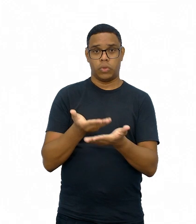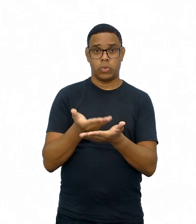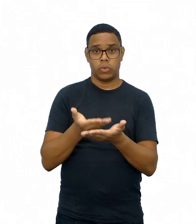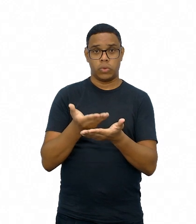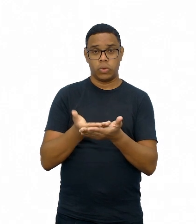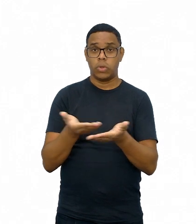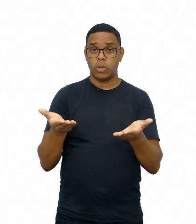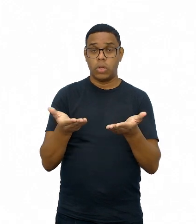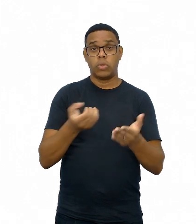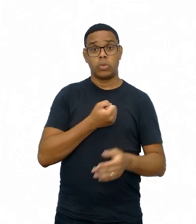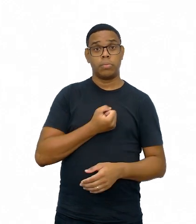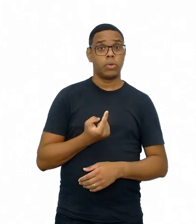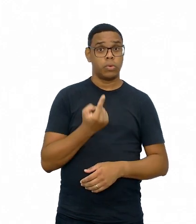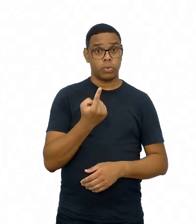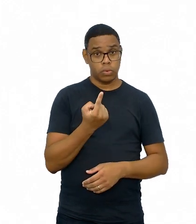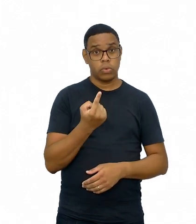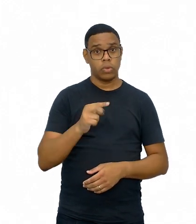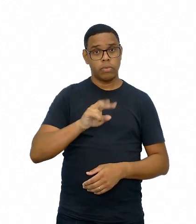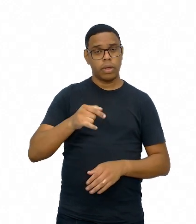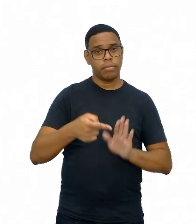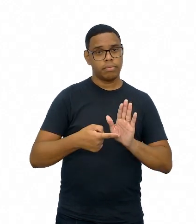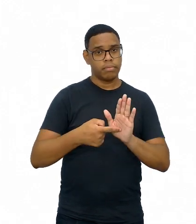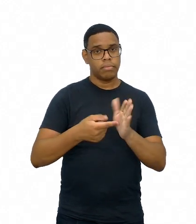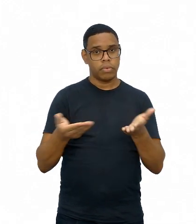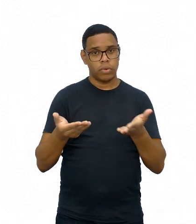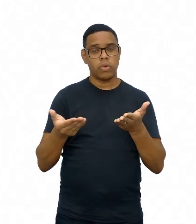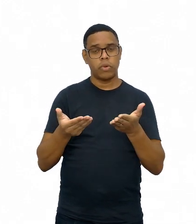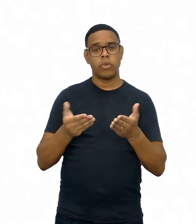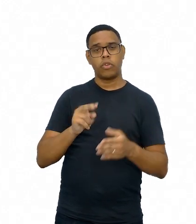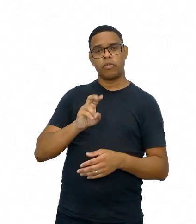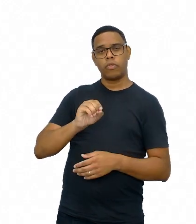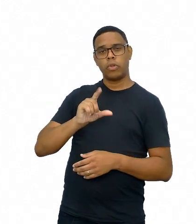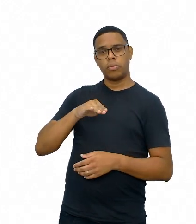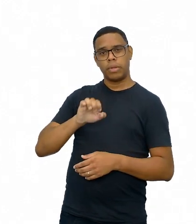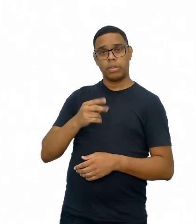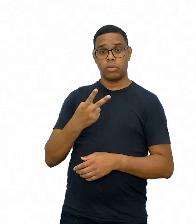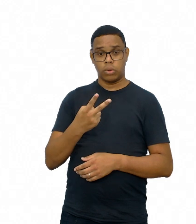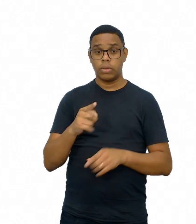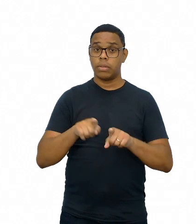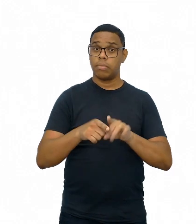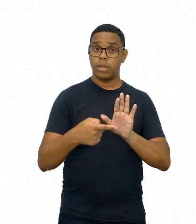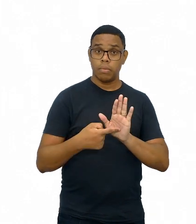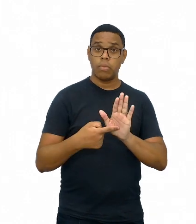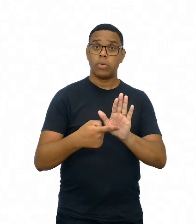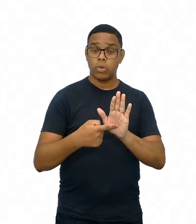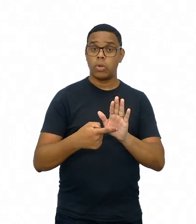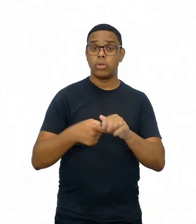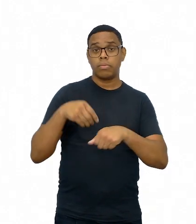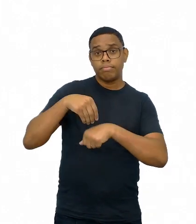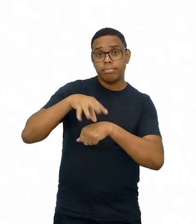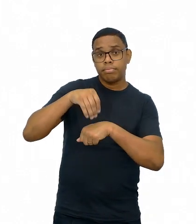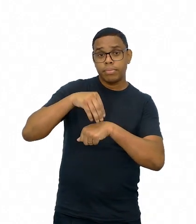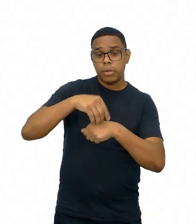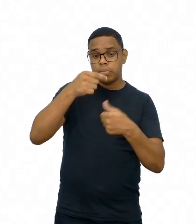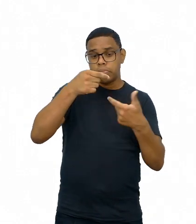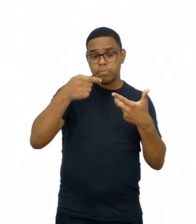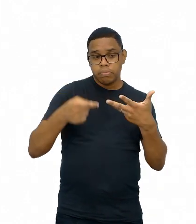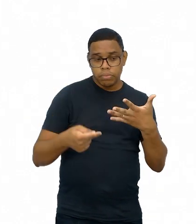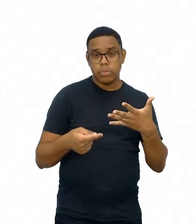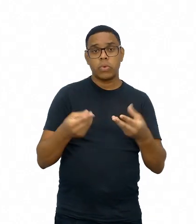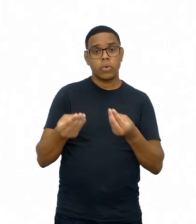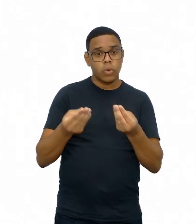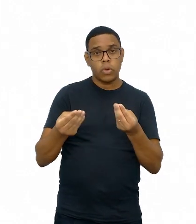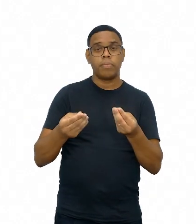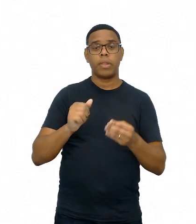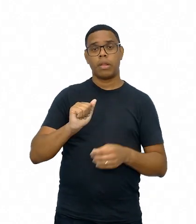na sequência 1, que nós veremos aí desse volume 2. E apresentar algumas sugestões aí para o desdobramento